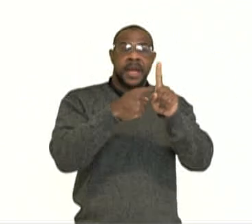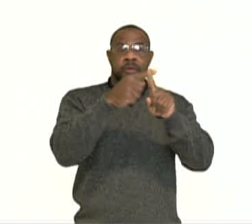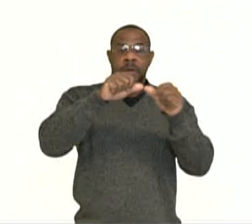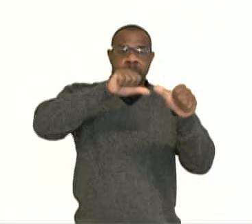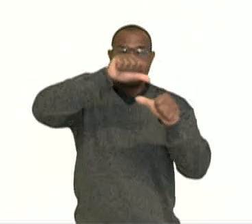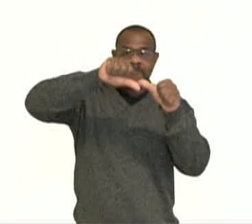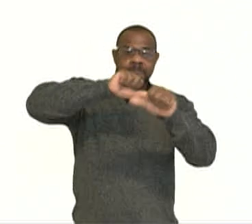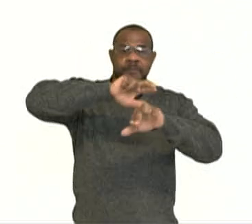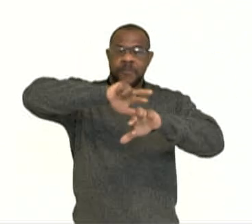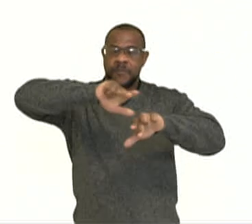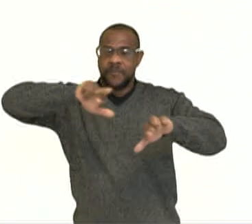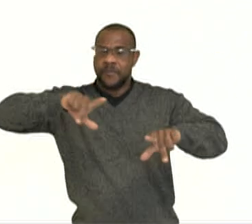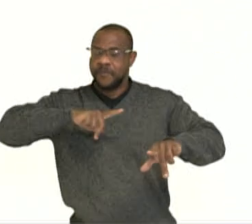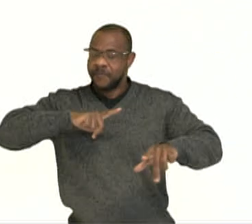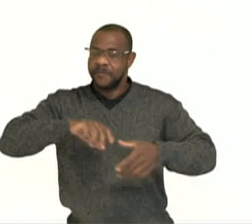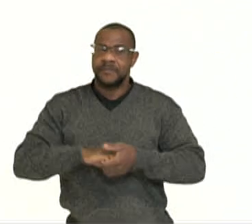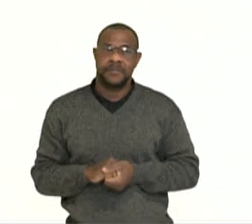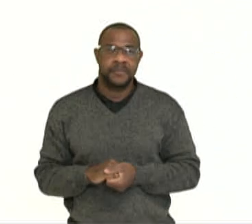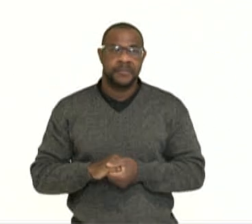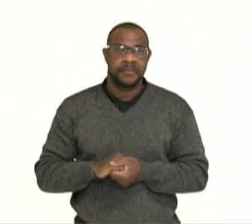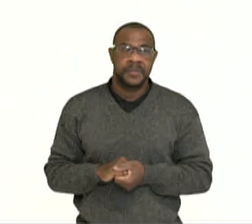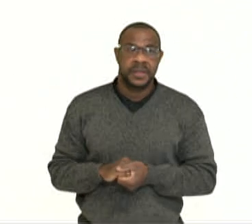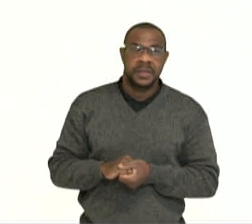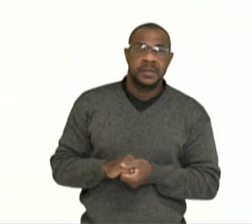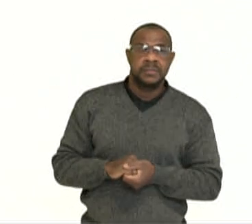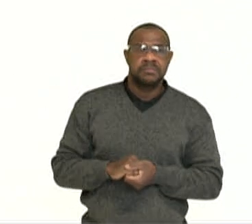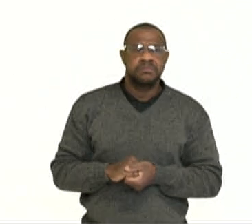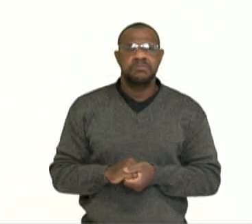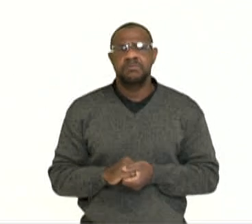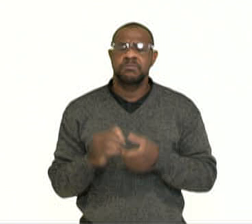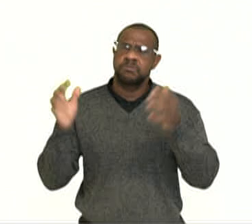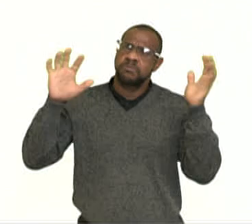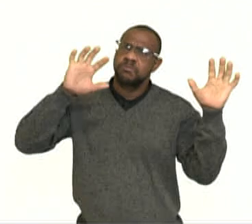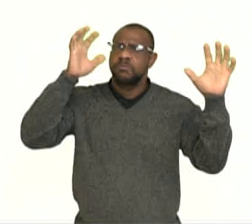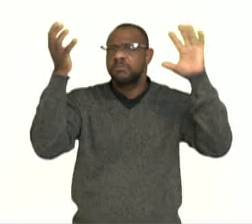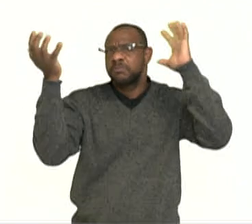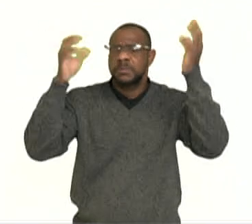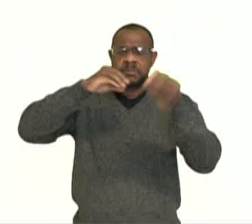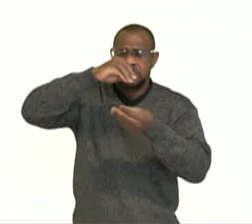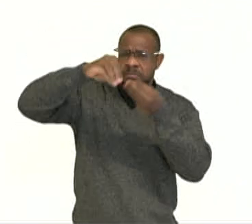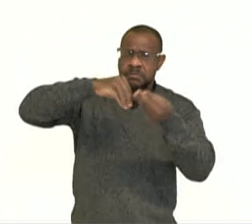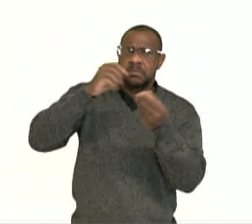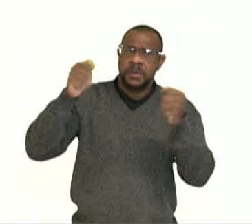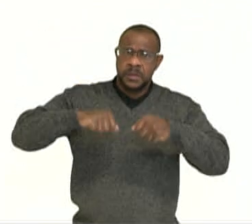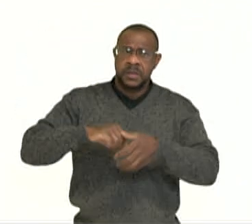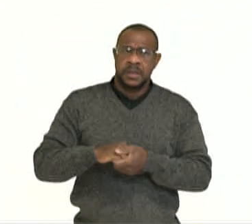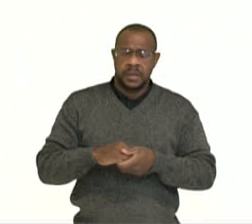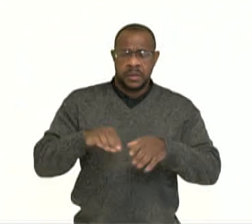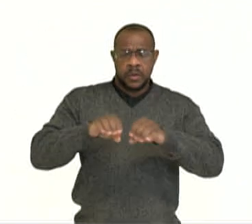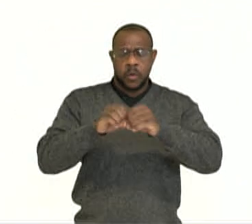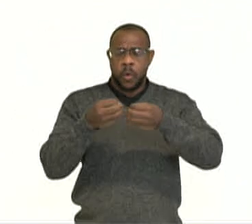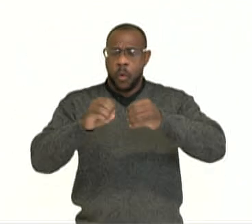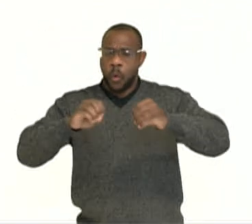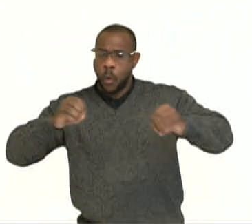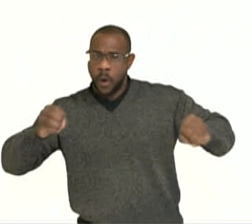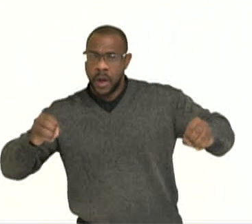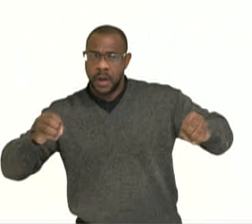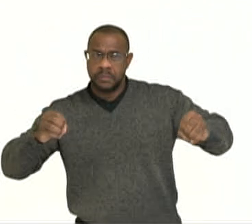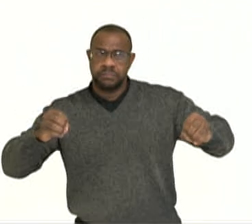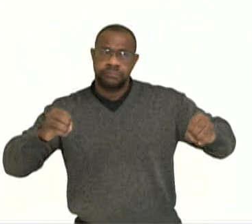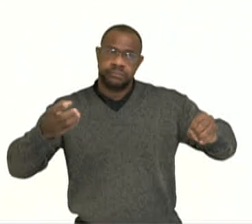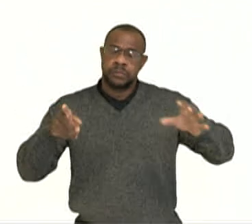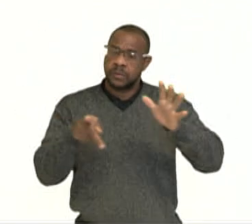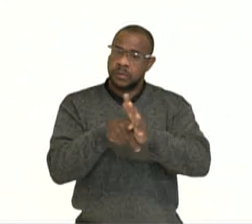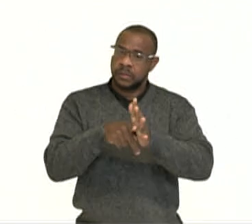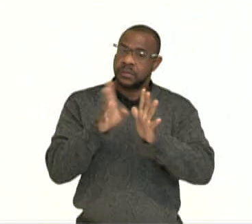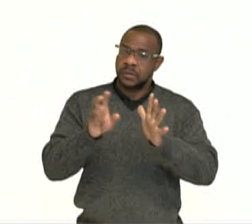gente vai perceber? Clima temperado podendo ser continental e oceânico. Clima oceânico, como o